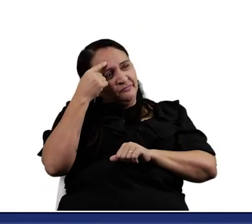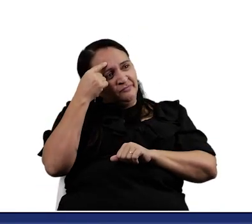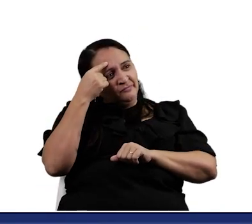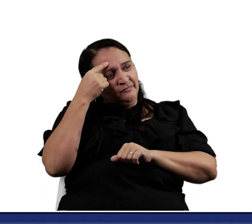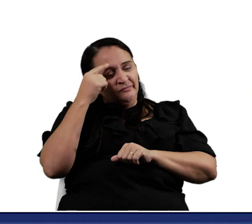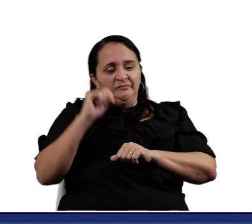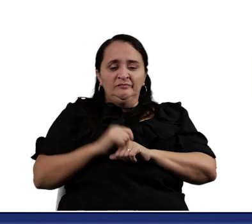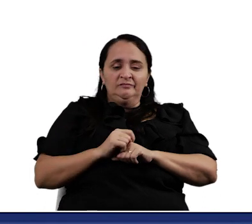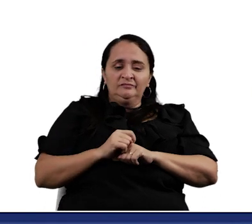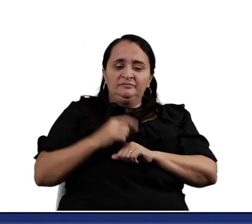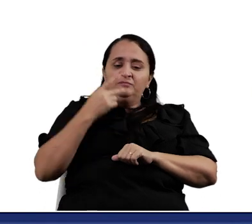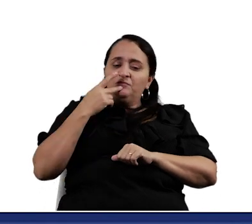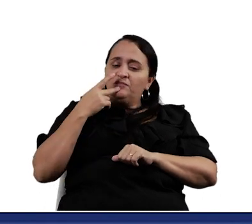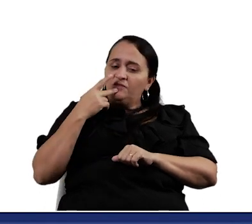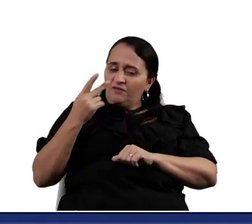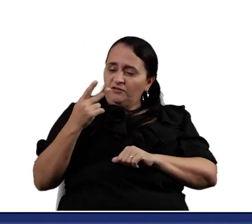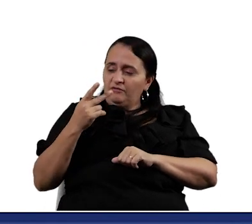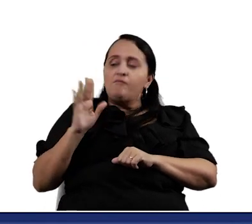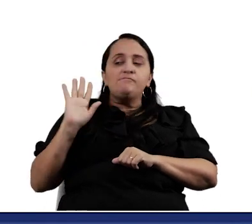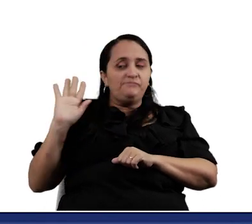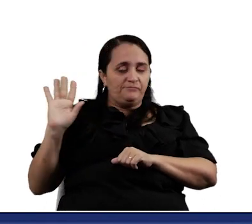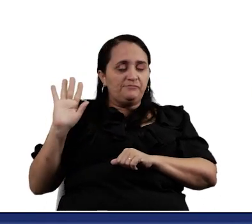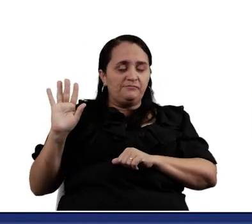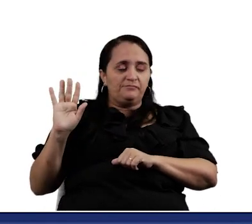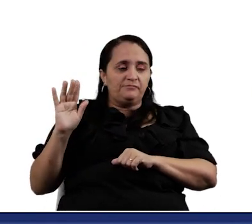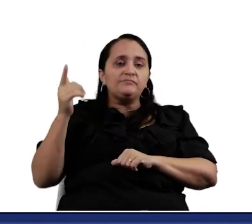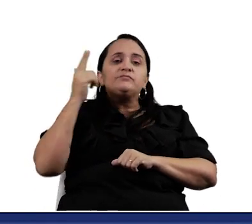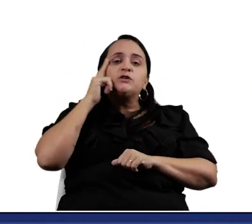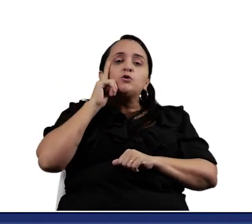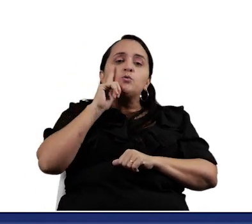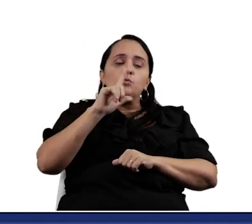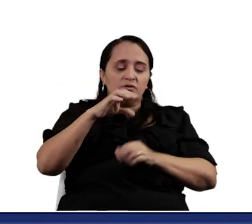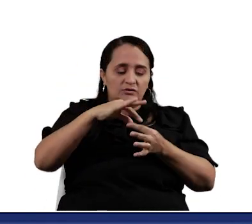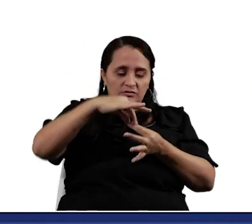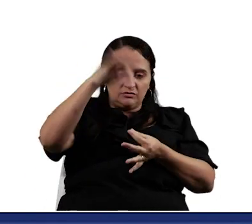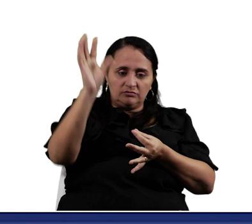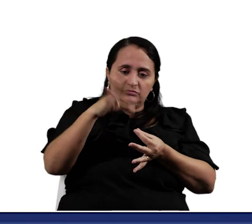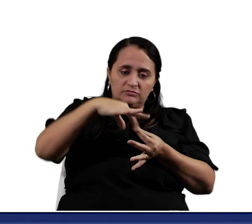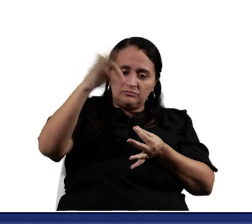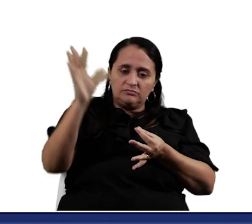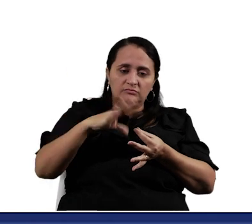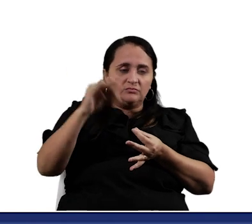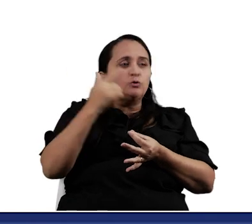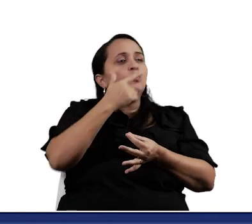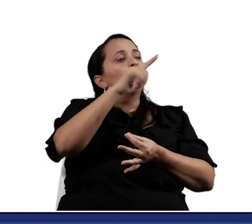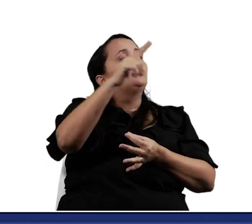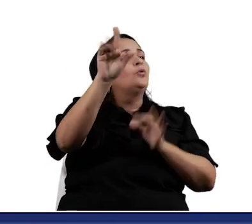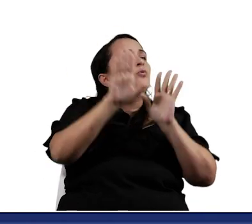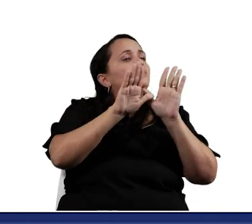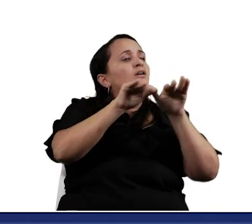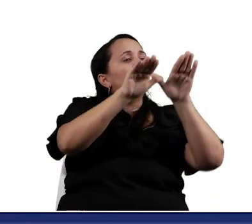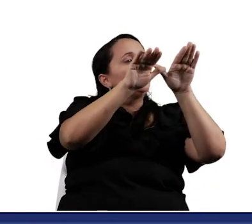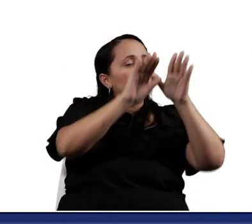milhafre dispôs a fazer-lhe a vontade. Ele conseguiu arranjar penas de outras aves e com a